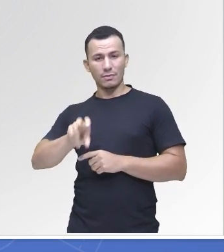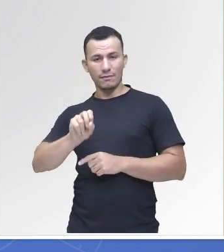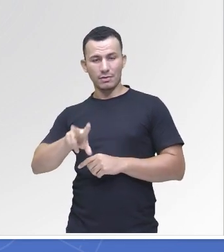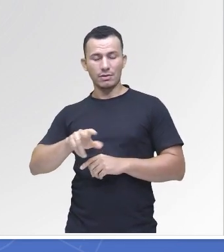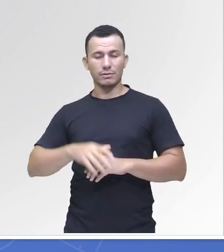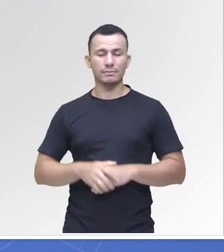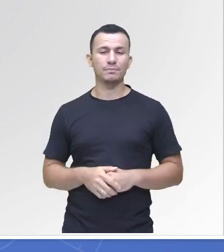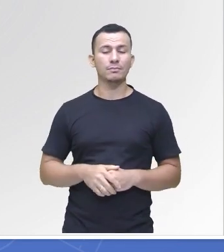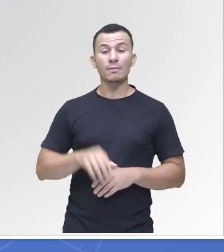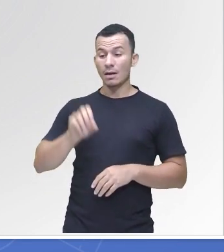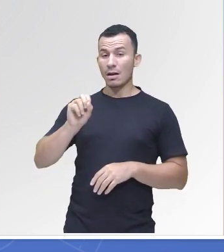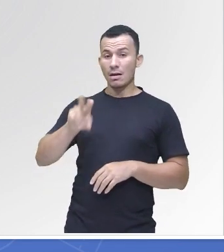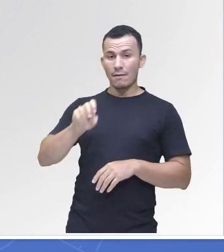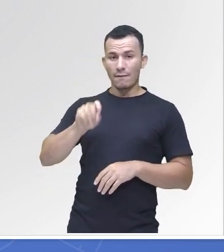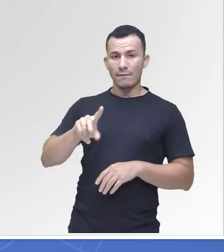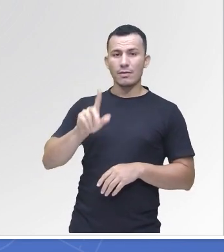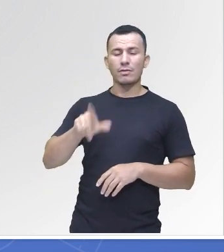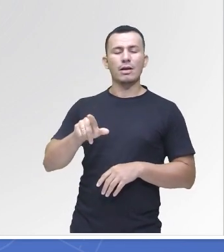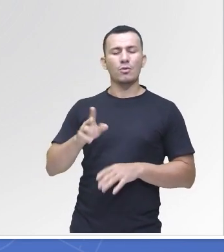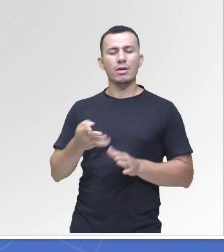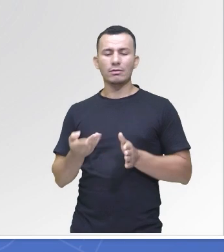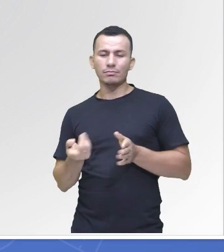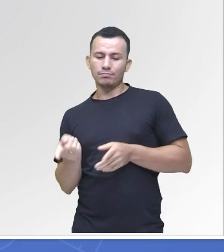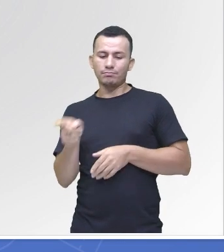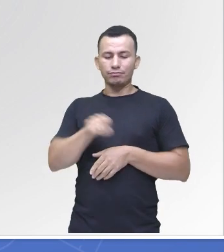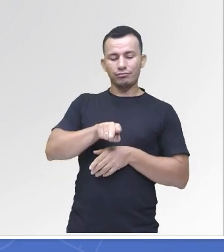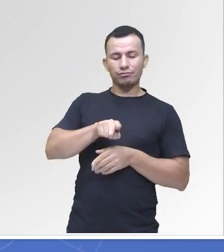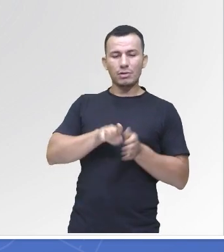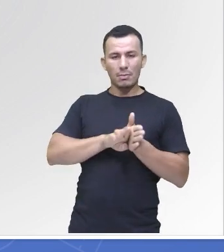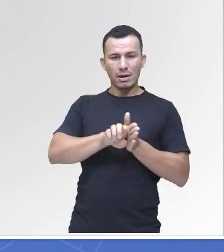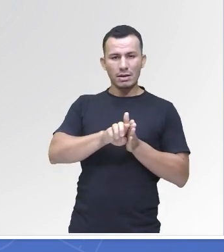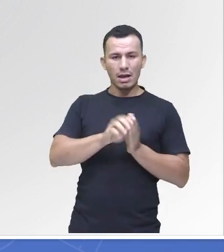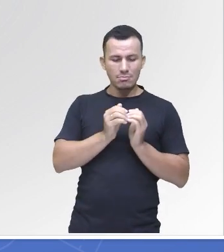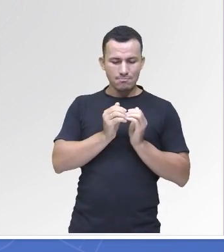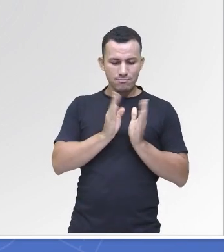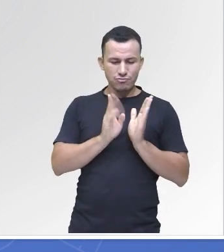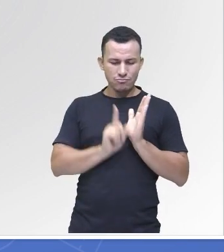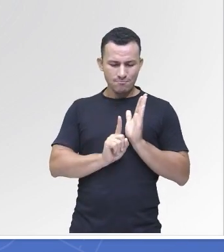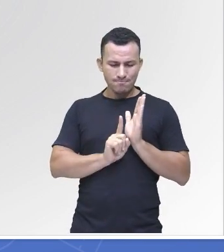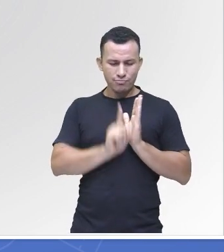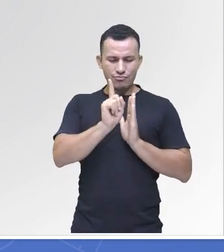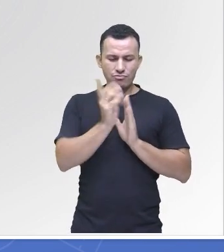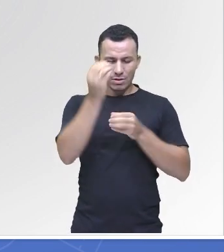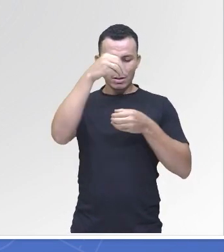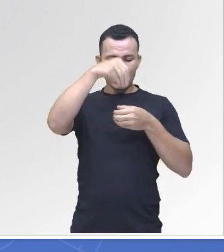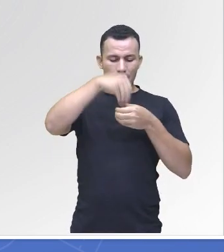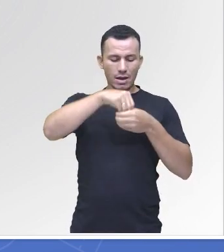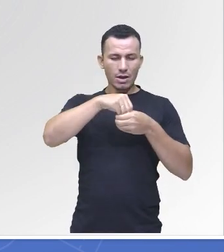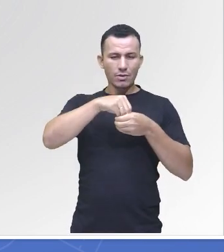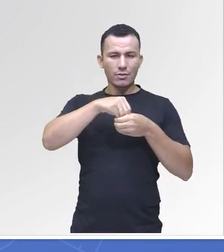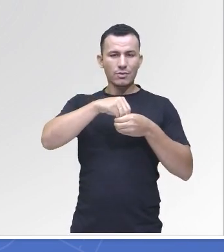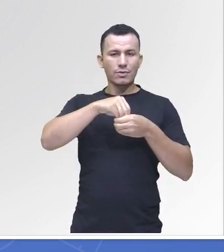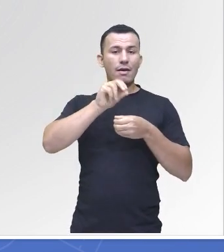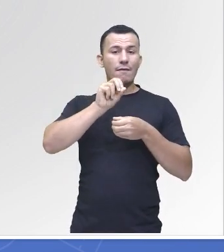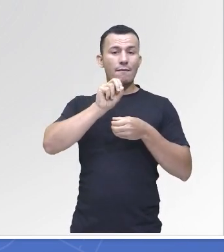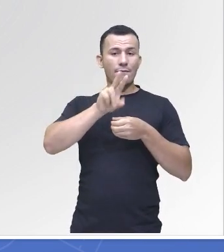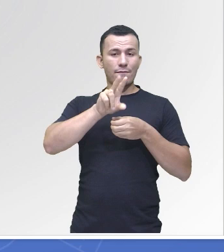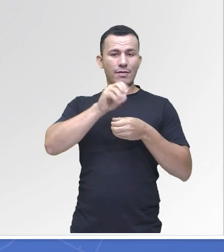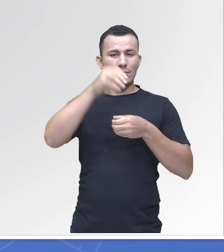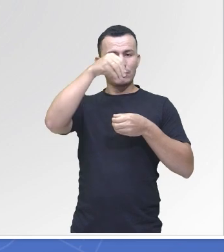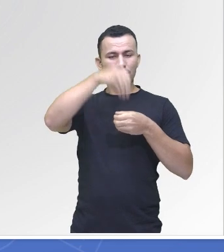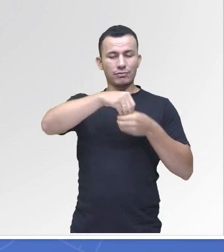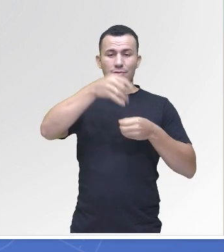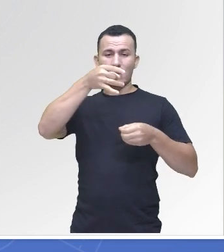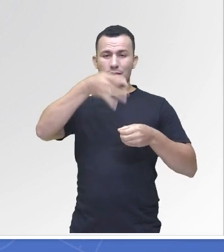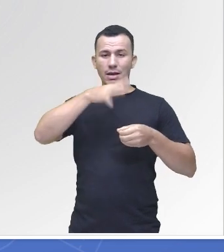fagos. Esses vírus se aderem à bactéria, perfuram a sua parede e injetam ali naquele hospedeiro o seu conteúdo